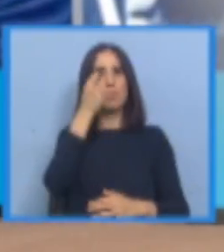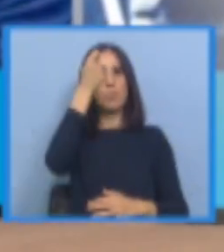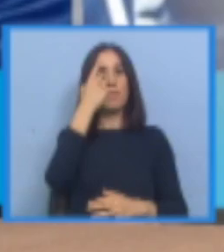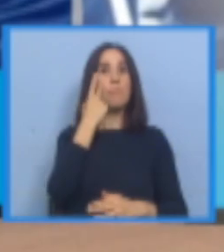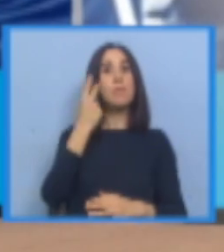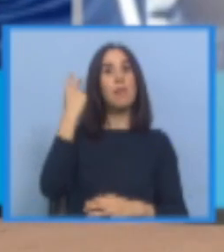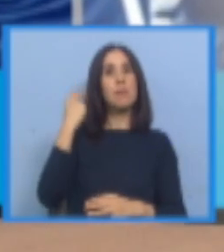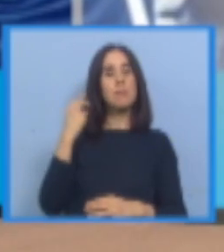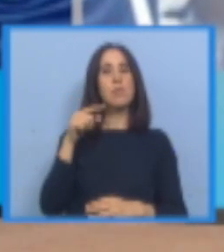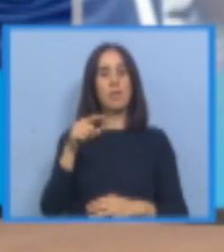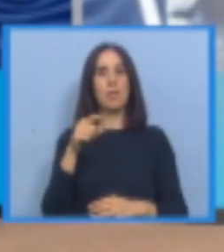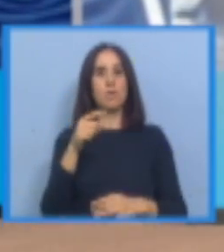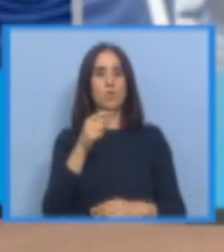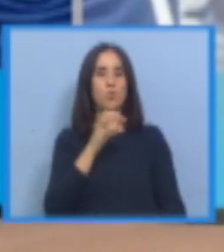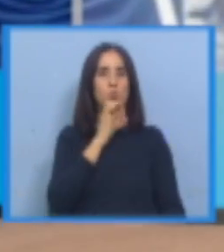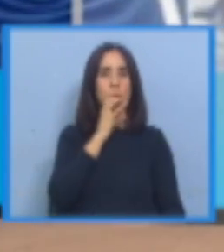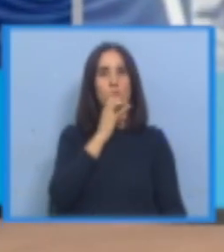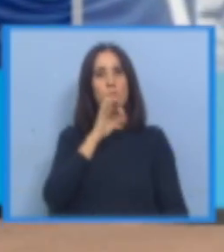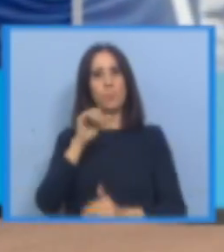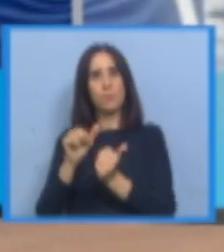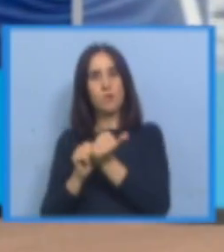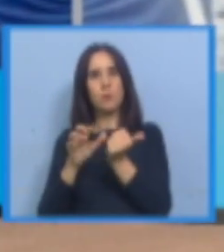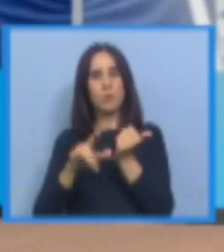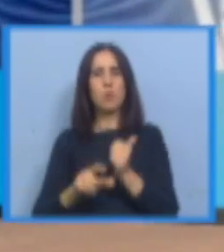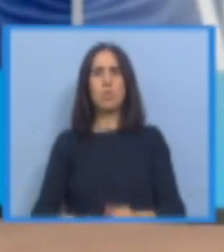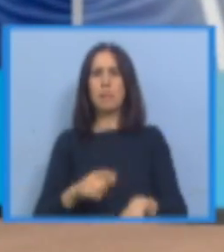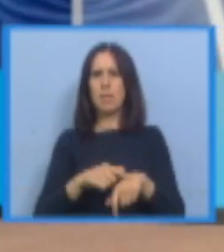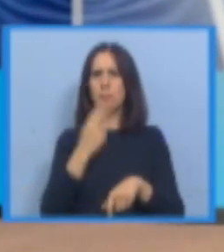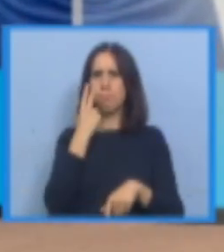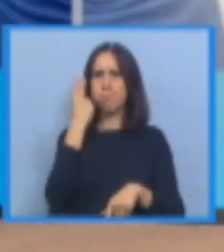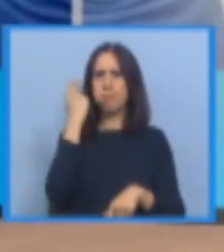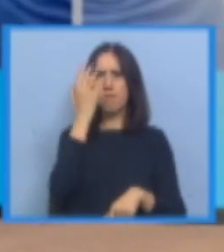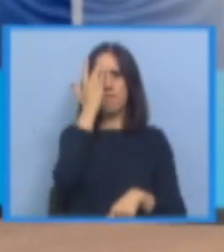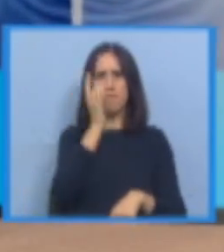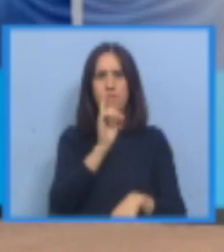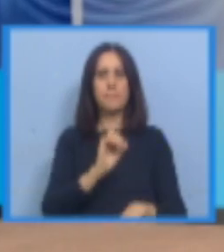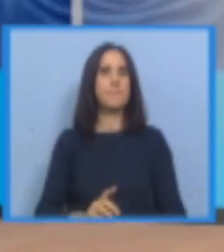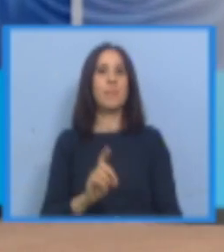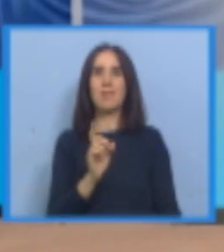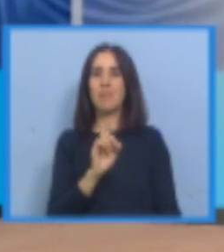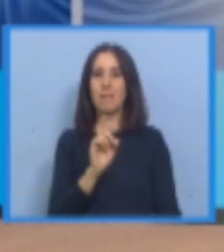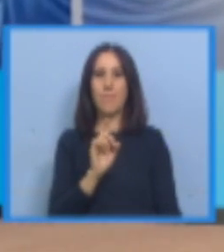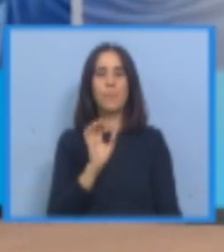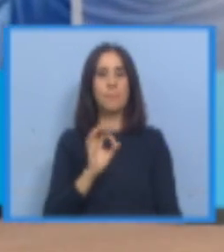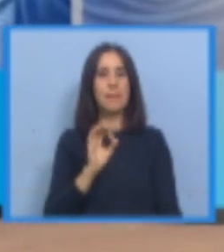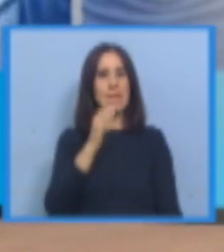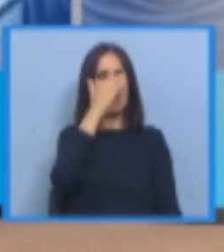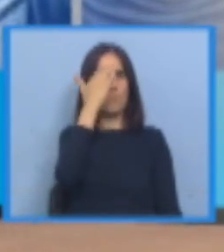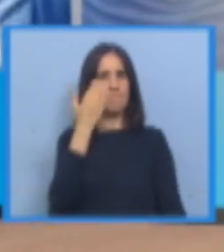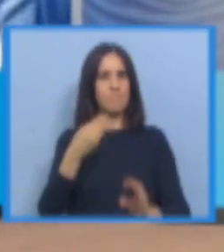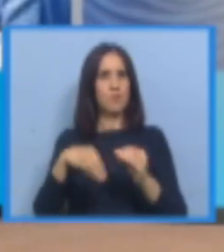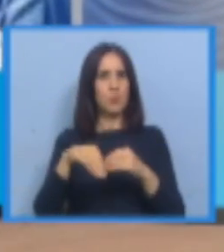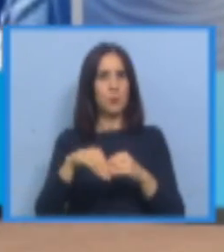portanto, dos bispos e dos arcebispos de Lisboa. Não é fácil recuar tanto no tempo, não é? Não, e sobretudo isso traz dificuldades